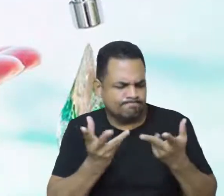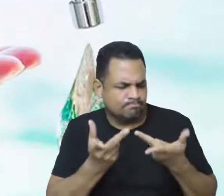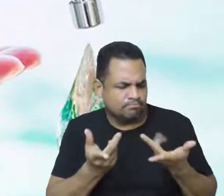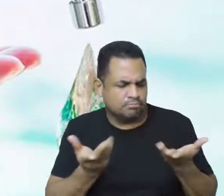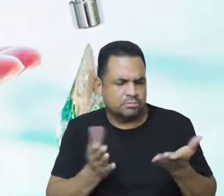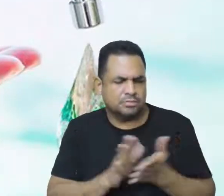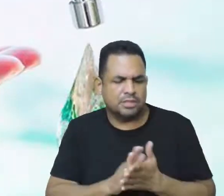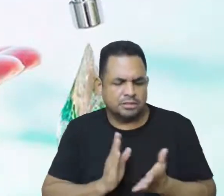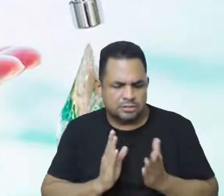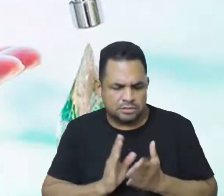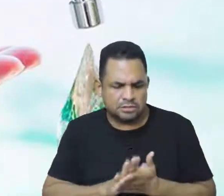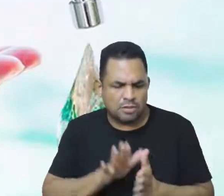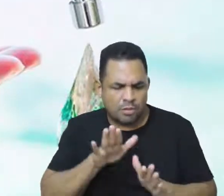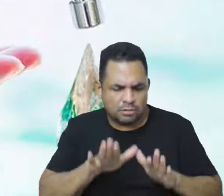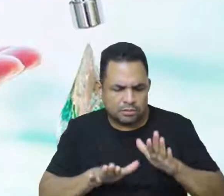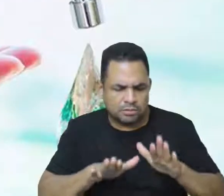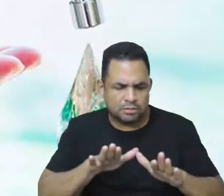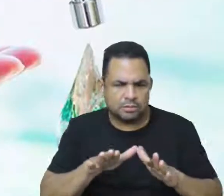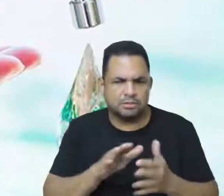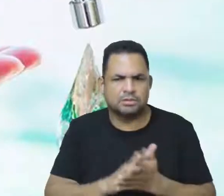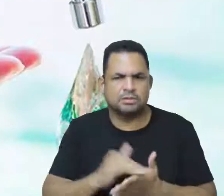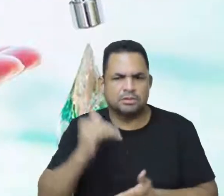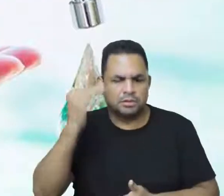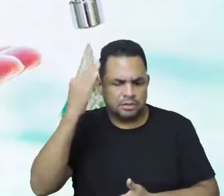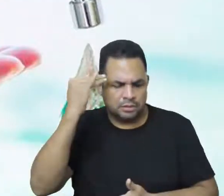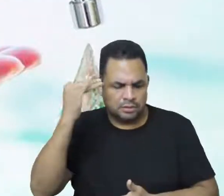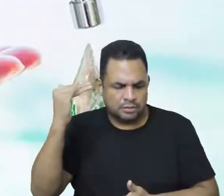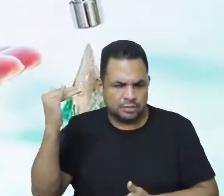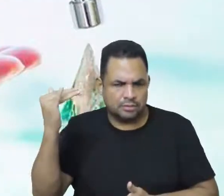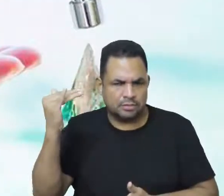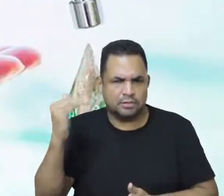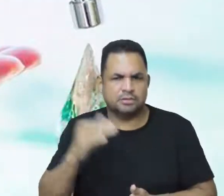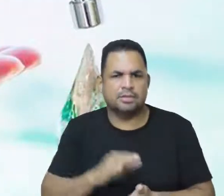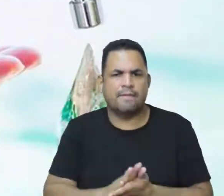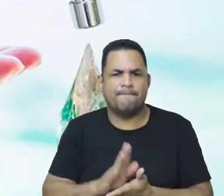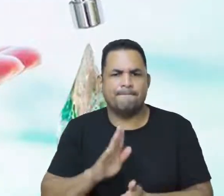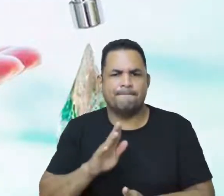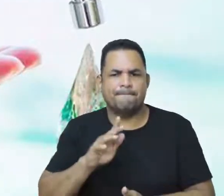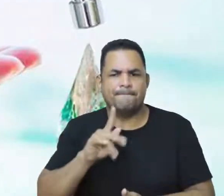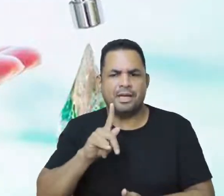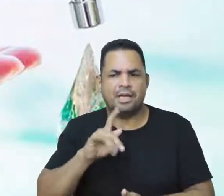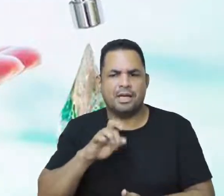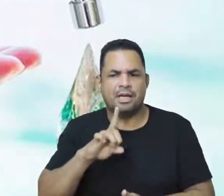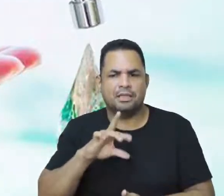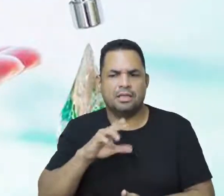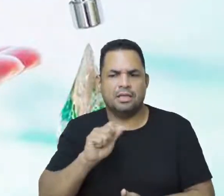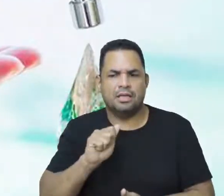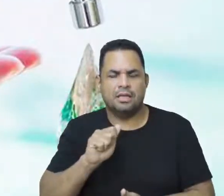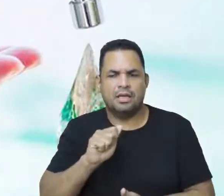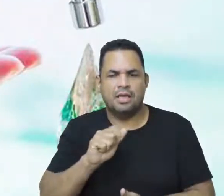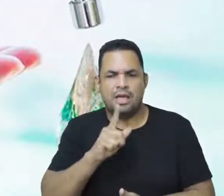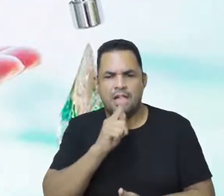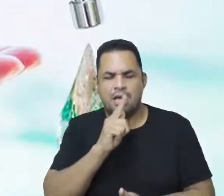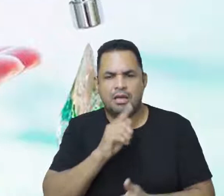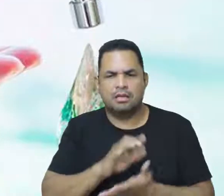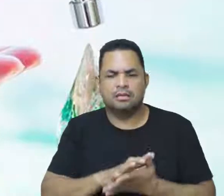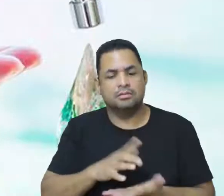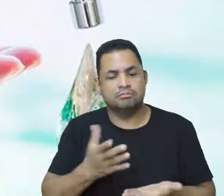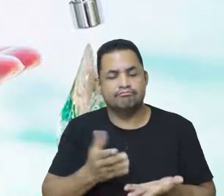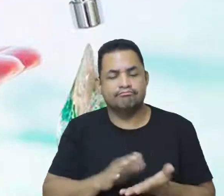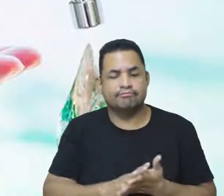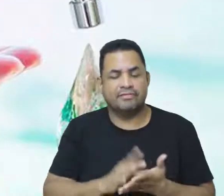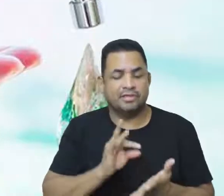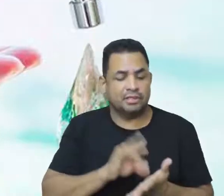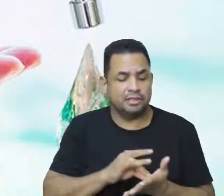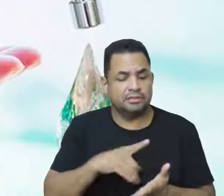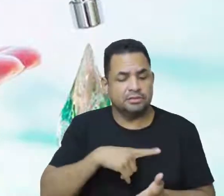nosso caminhar, famosa pegada hídrica. E claro, nós temos regiões no Brasil que